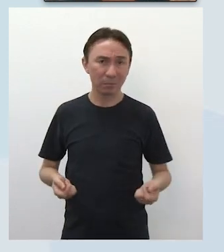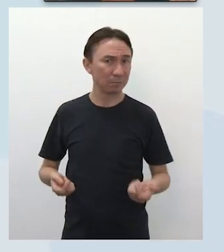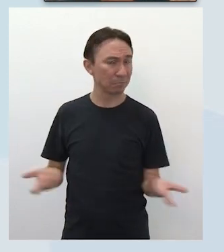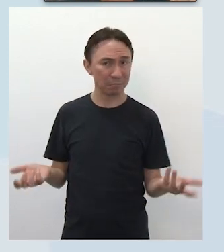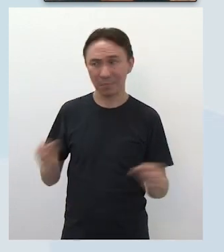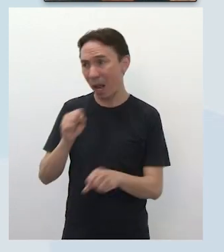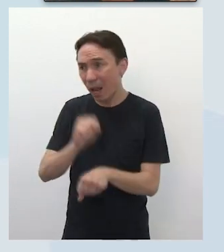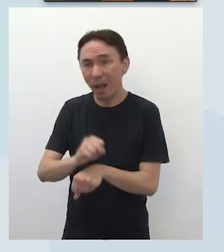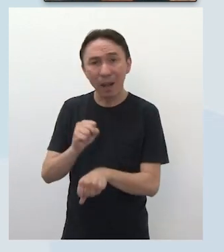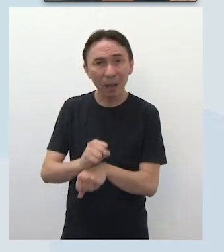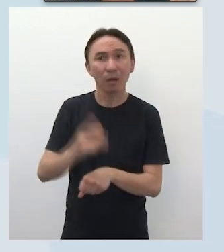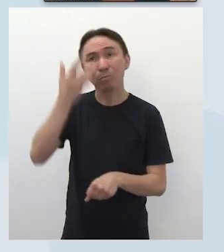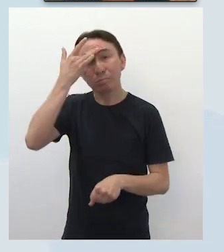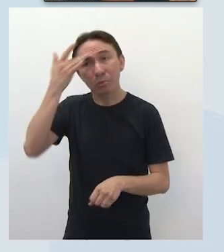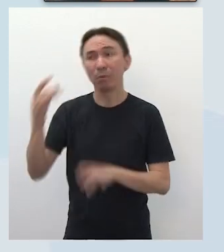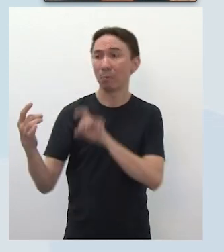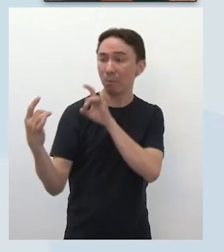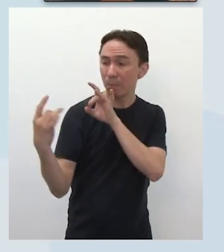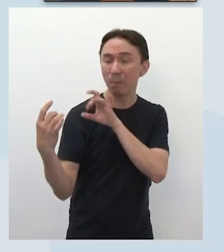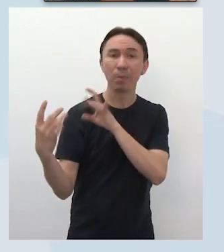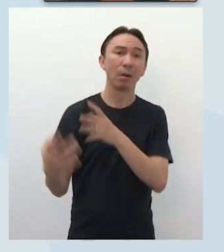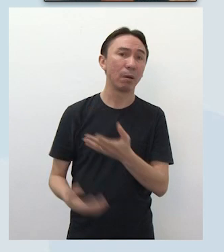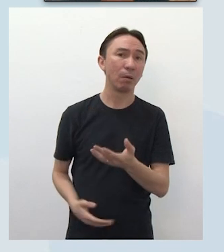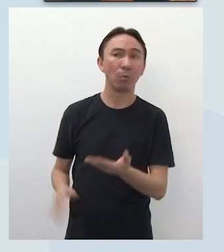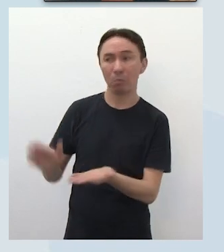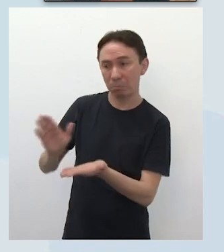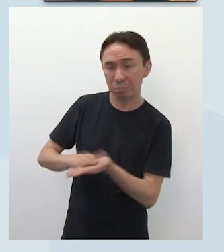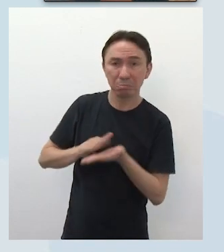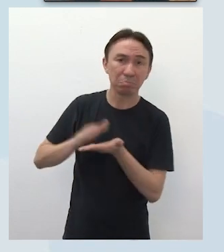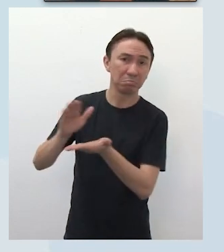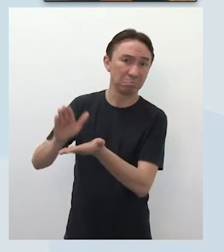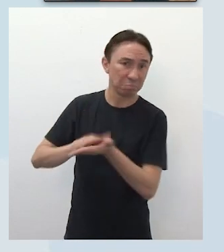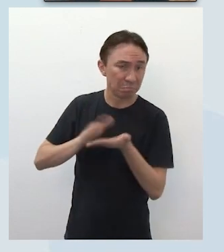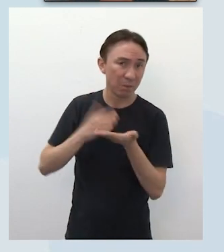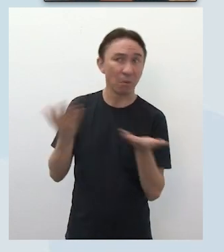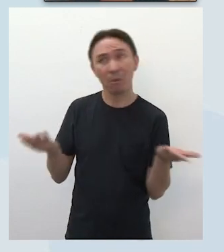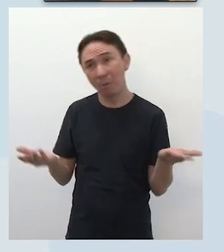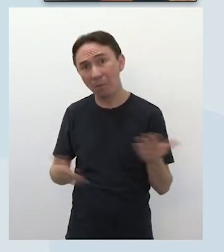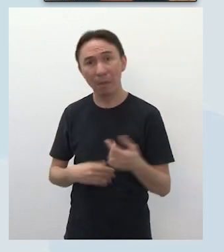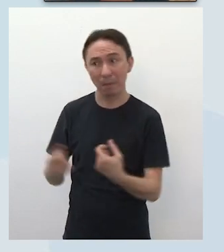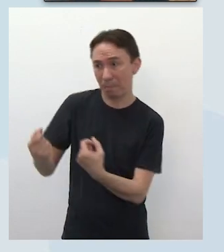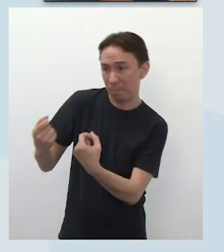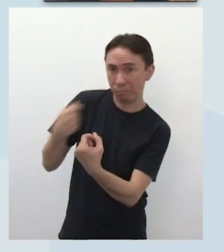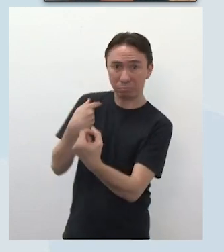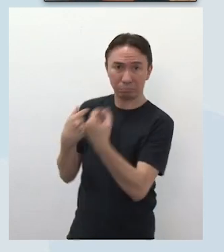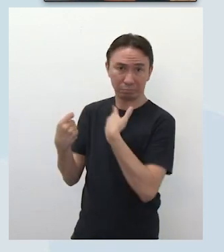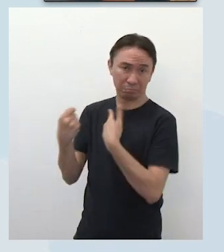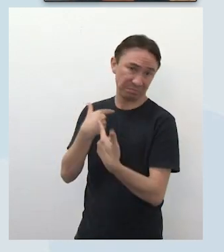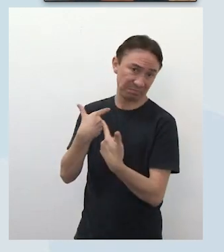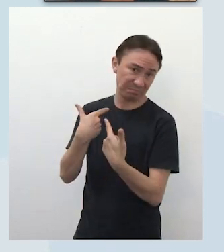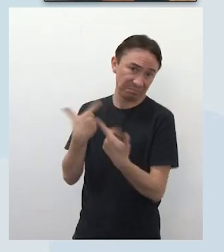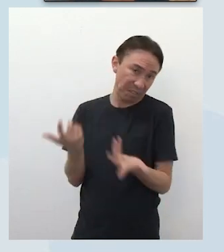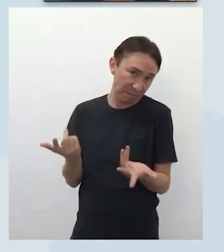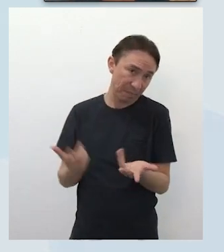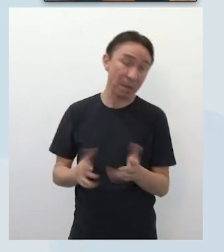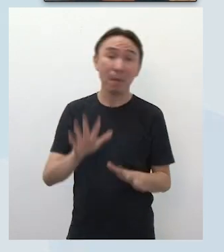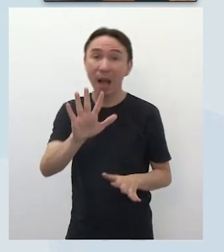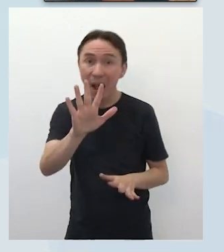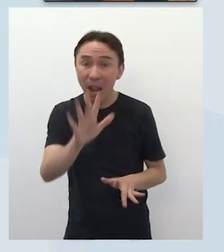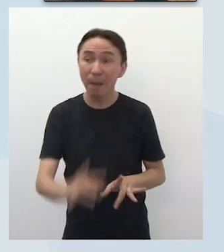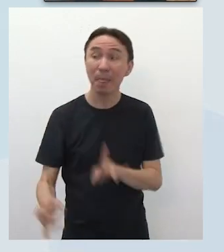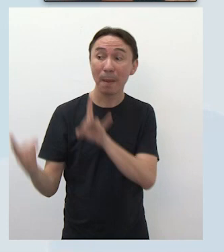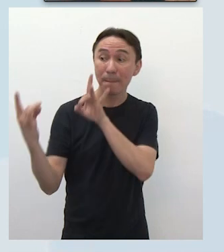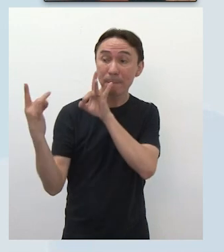seja de elogio ou até de uma crítica, né? Mas a maneira como essa devolutiva vem faz toda a diferença,